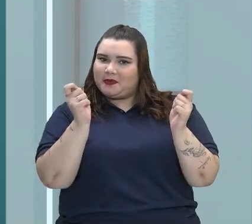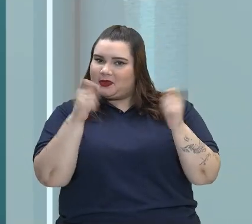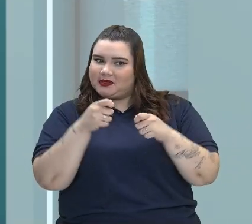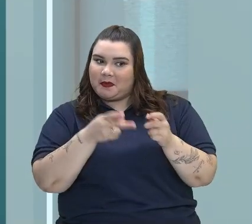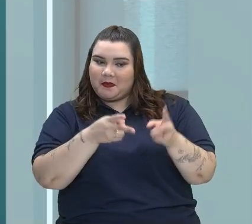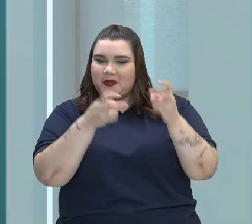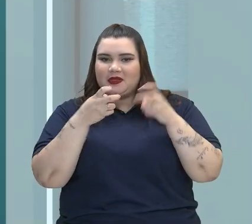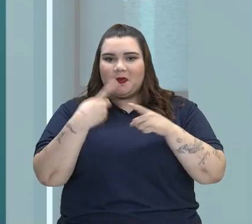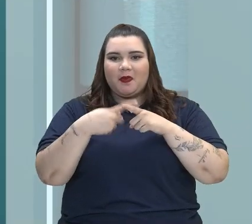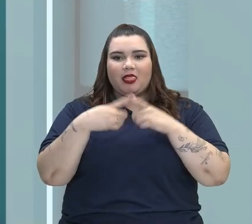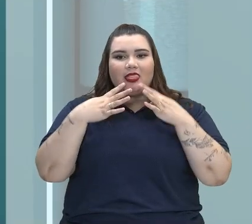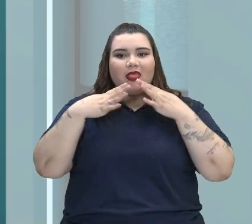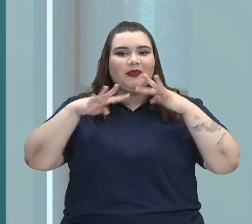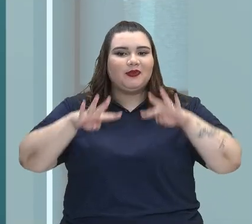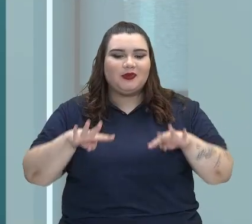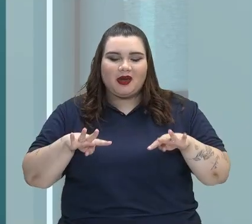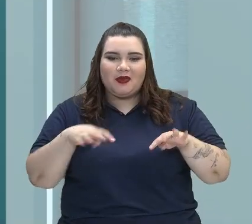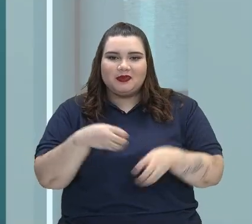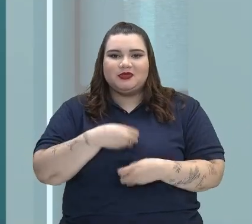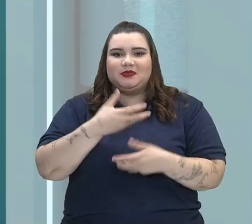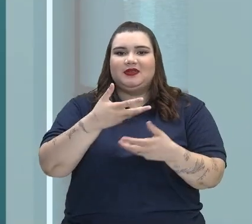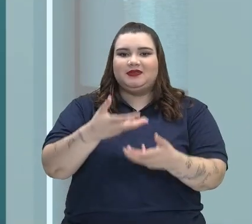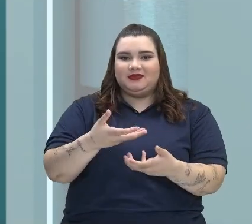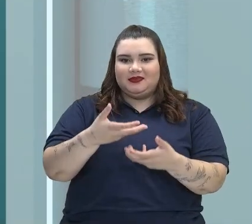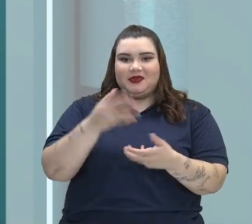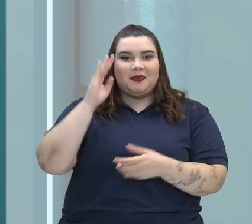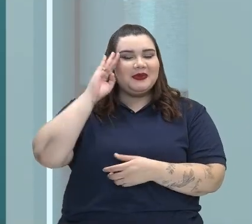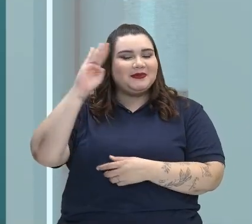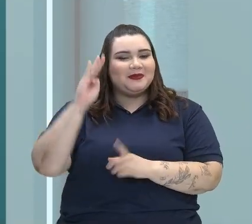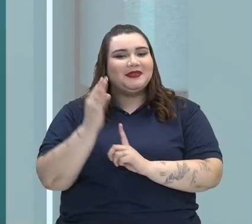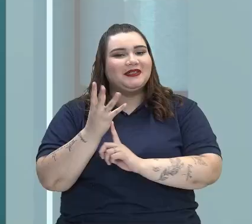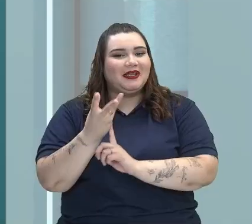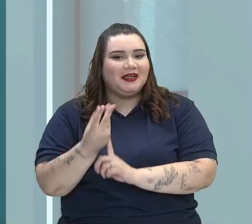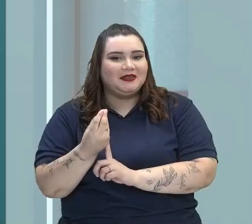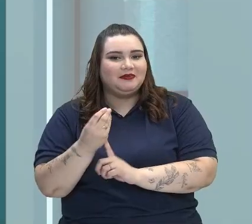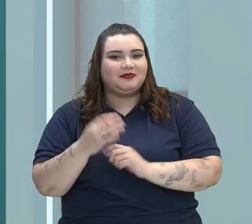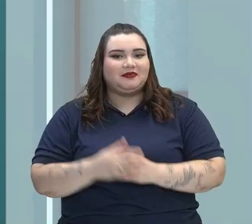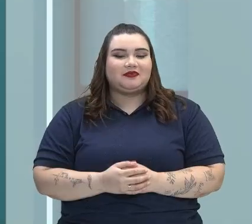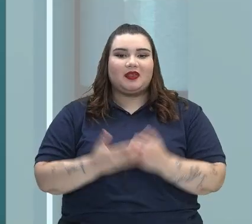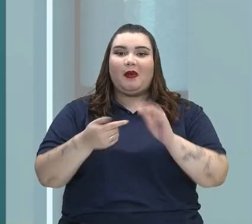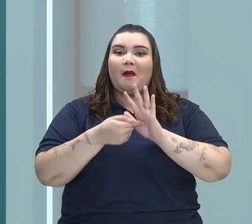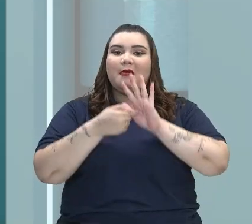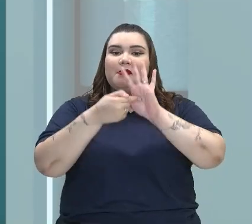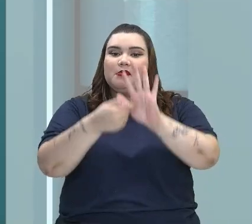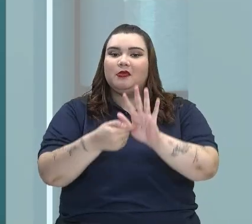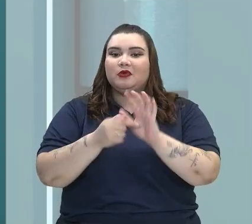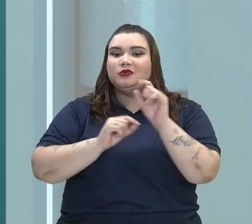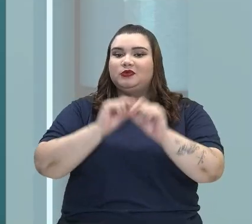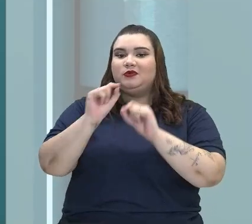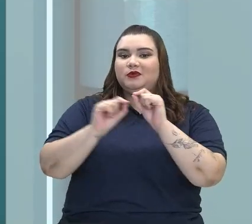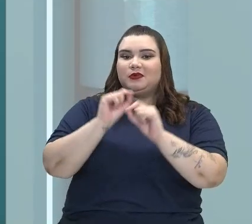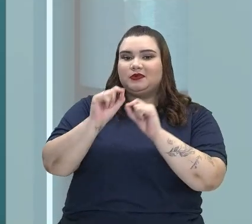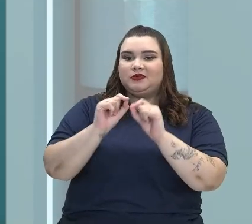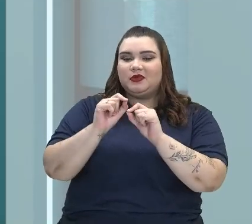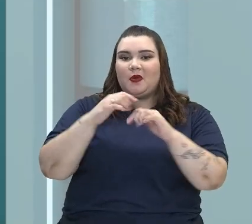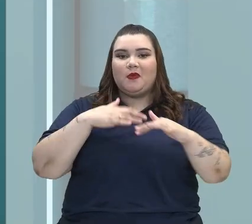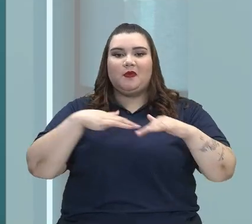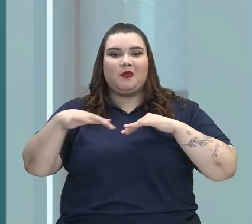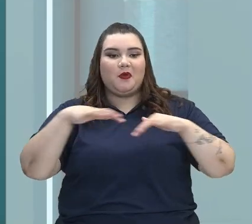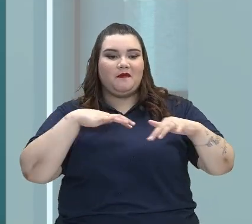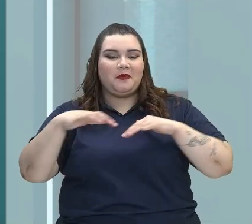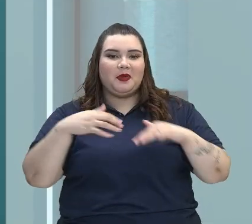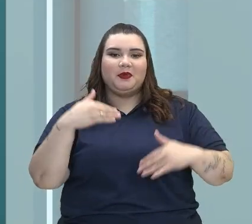é inerente à pessoa, e principalmente nas artes. Então, eu trouxe para vocês o movimento